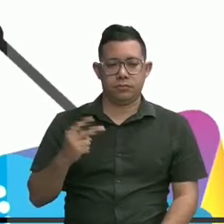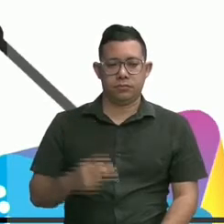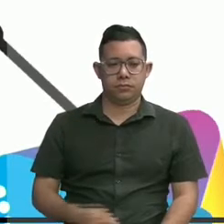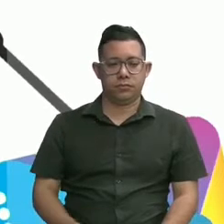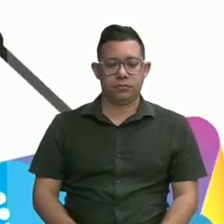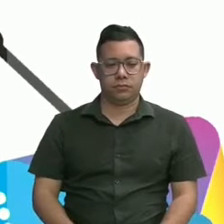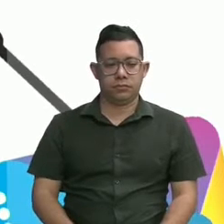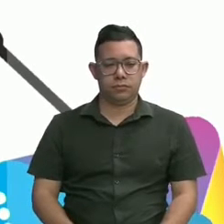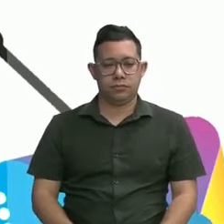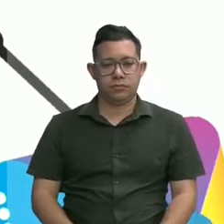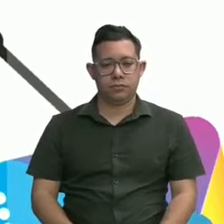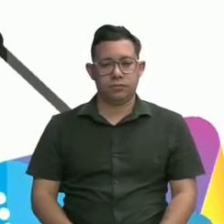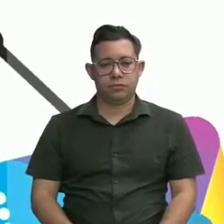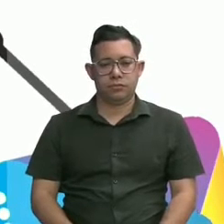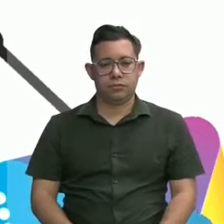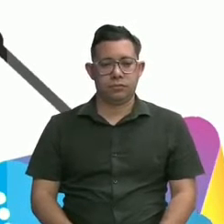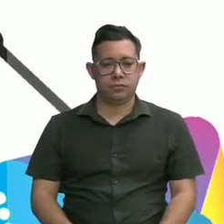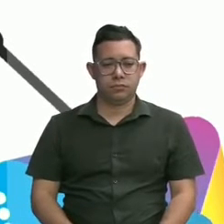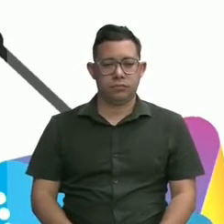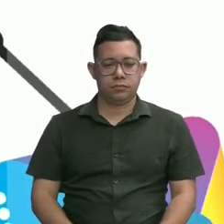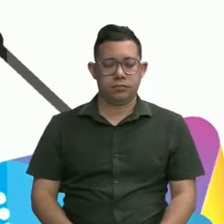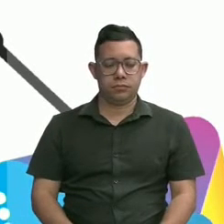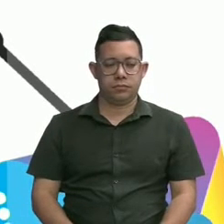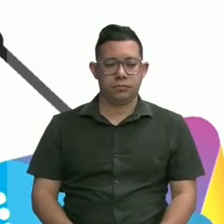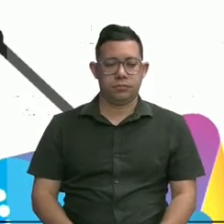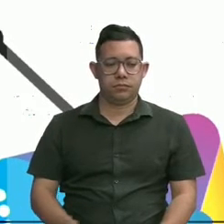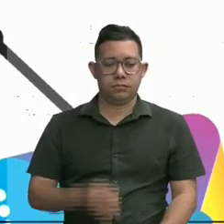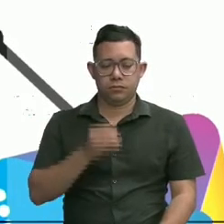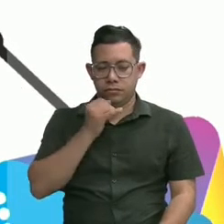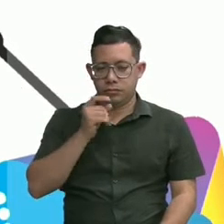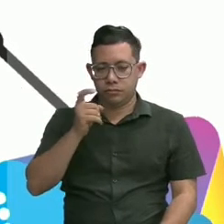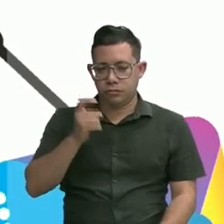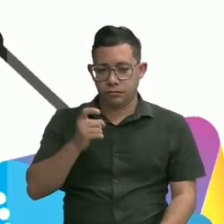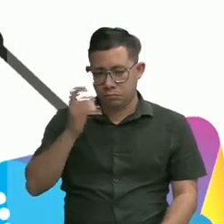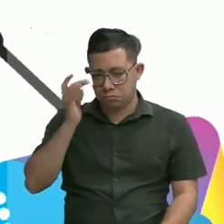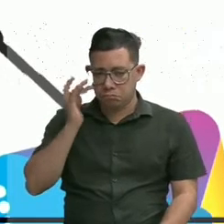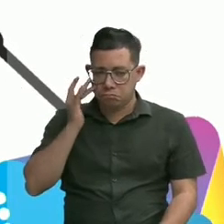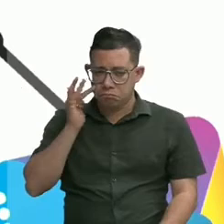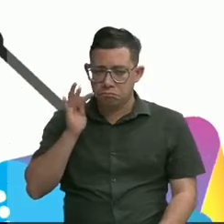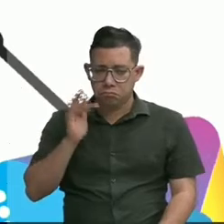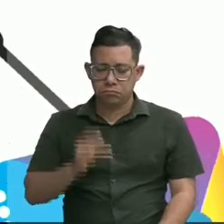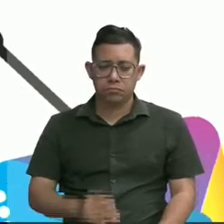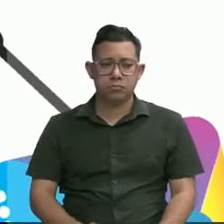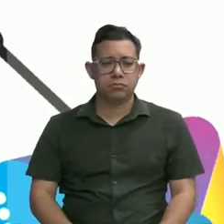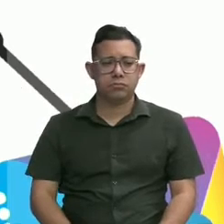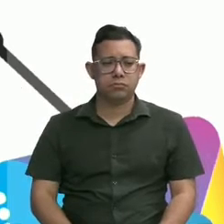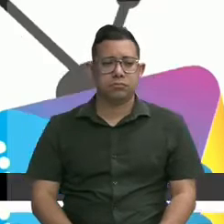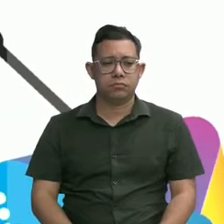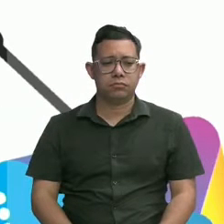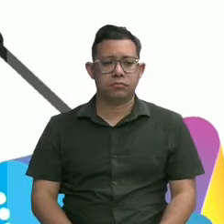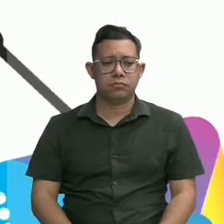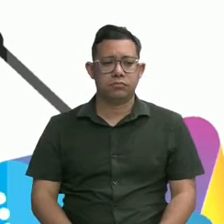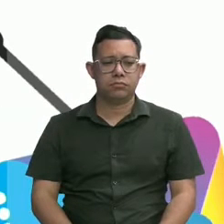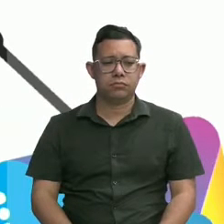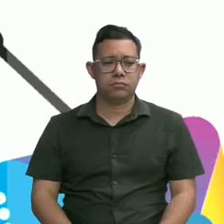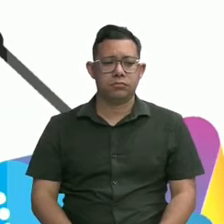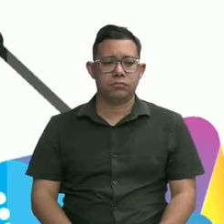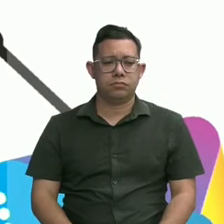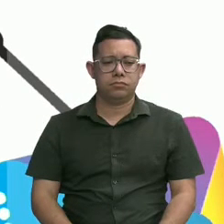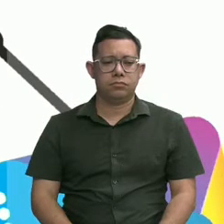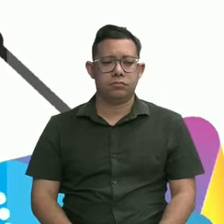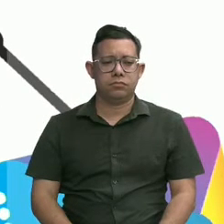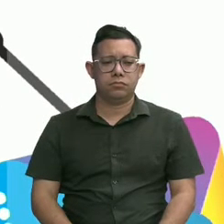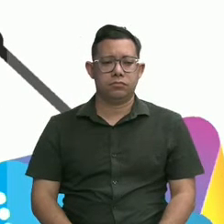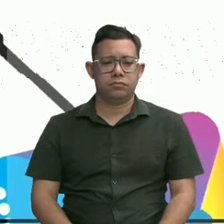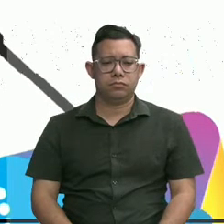sei a área da parte branca eu não sei o valor de X eu vou deixar assim tá toalha vermelha a resposta da e vai ficar